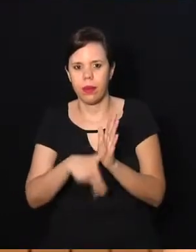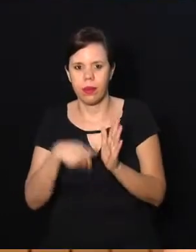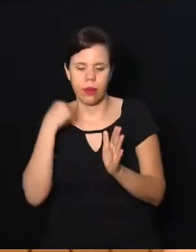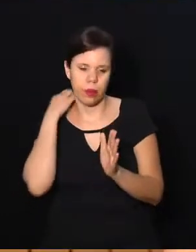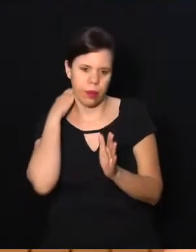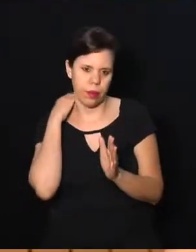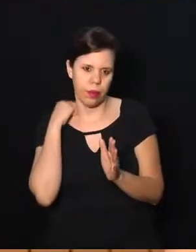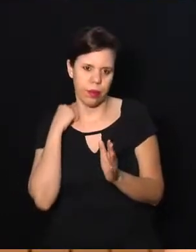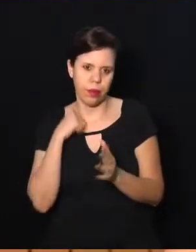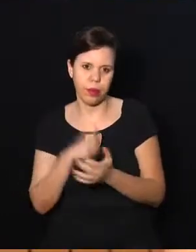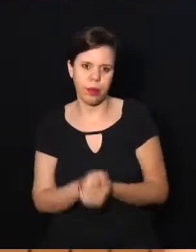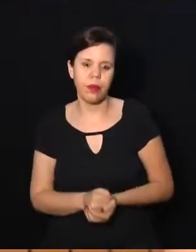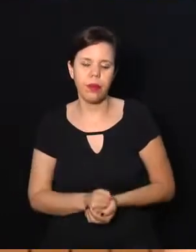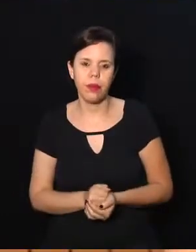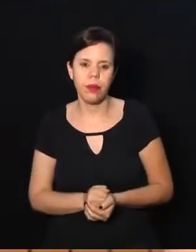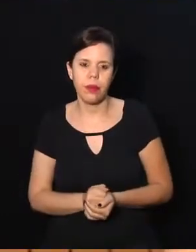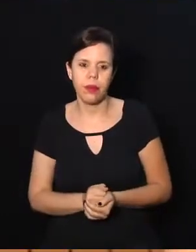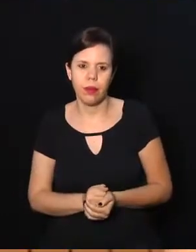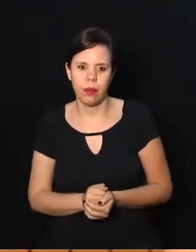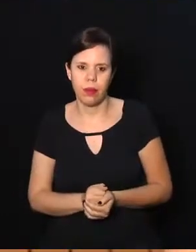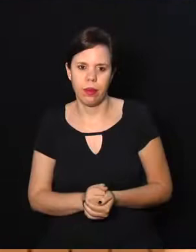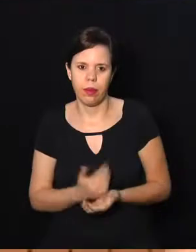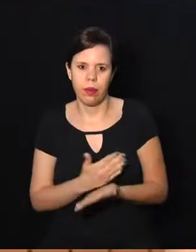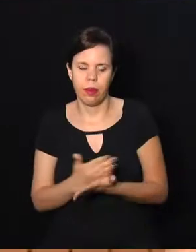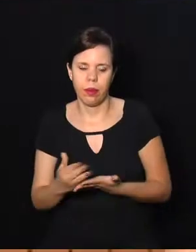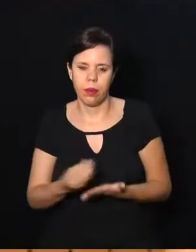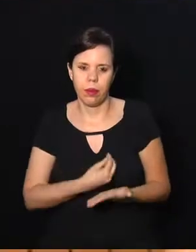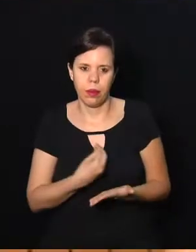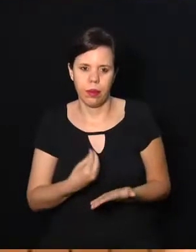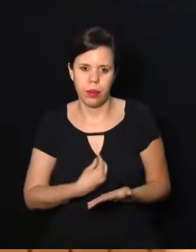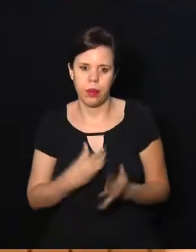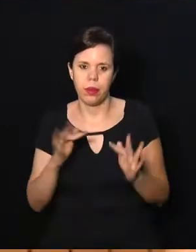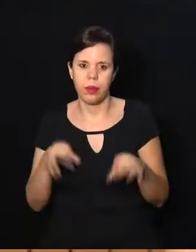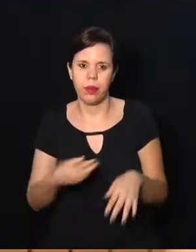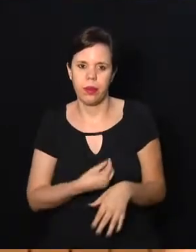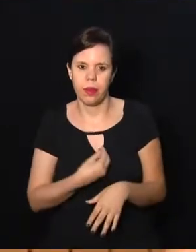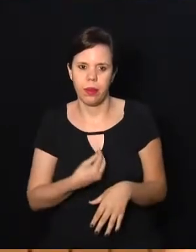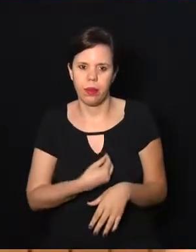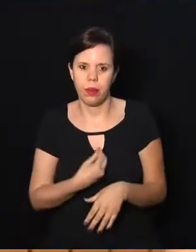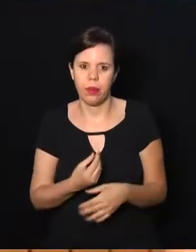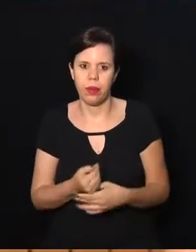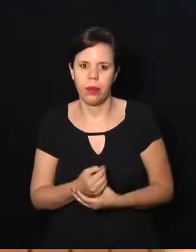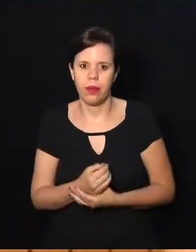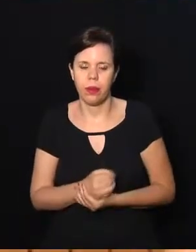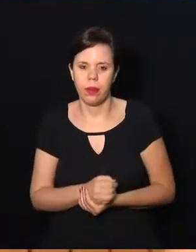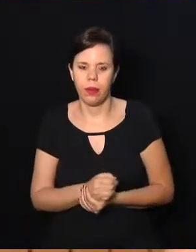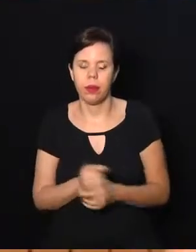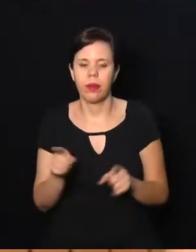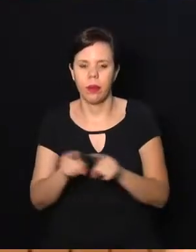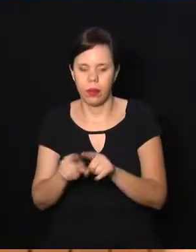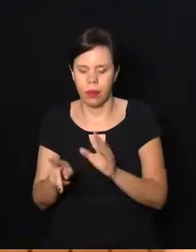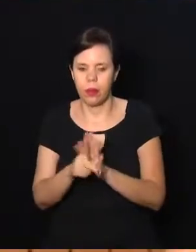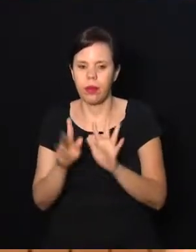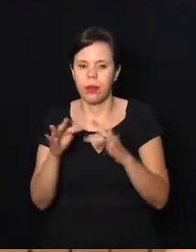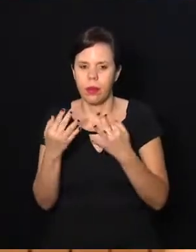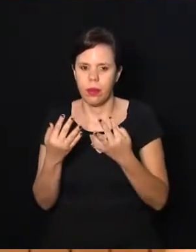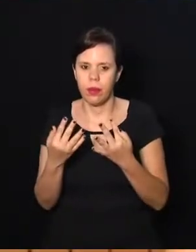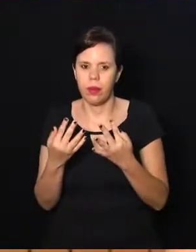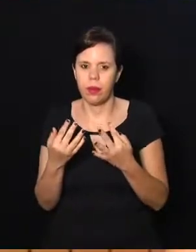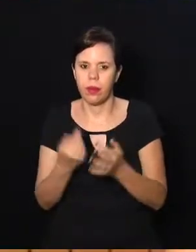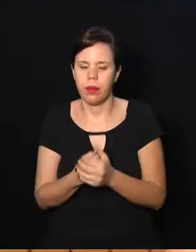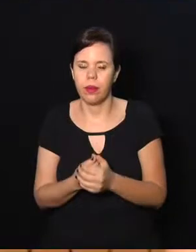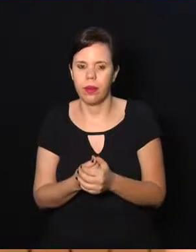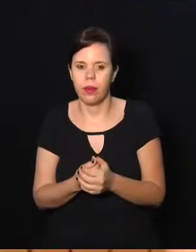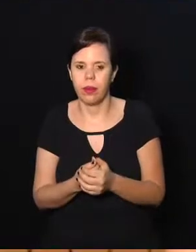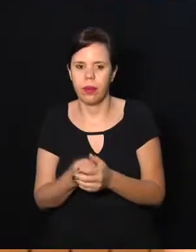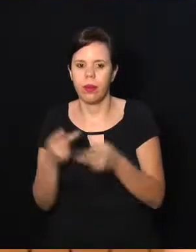lá, do início da vida, do fim da vida, e da família. Então, o eixo família, então,